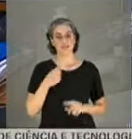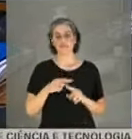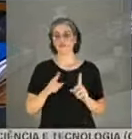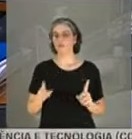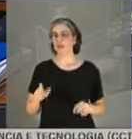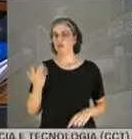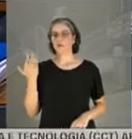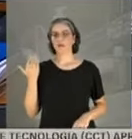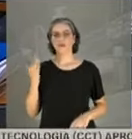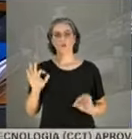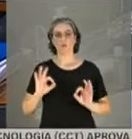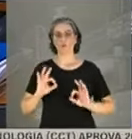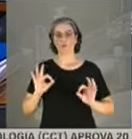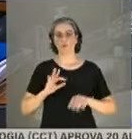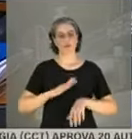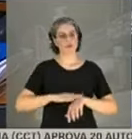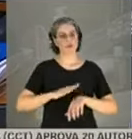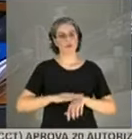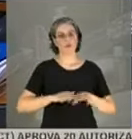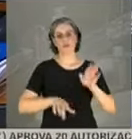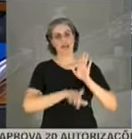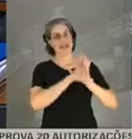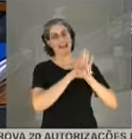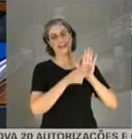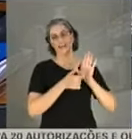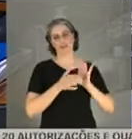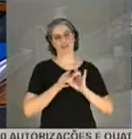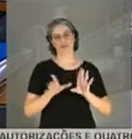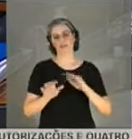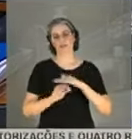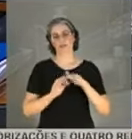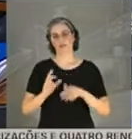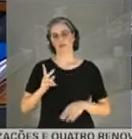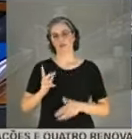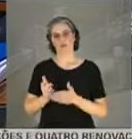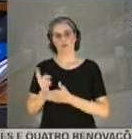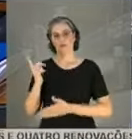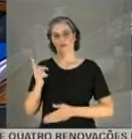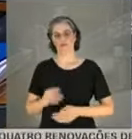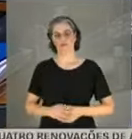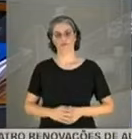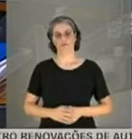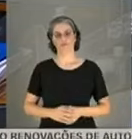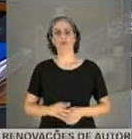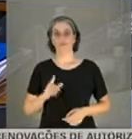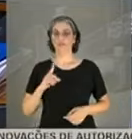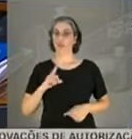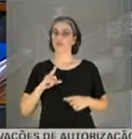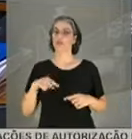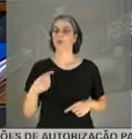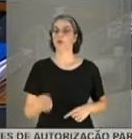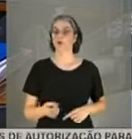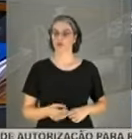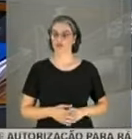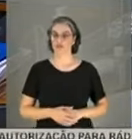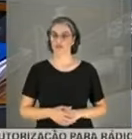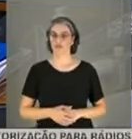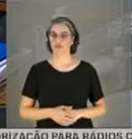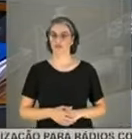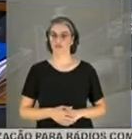marco legal naquele momento para a aquisição de vacinas privadas. O marco legal surge depois que o Senado